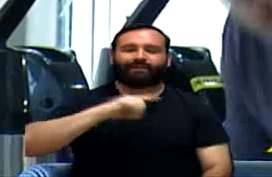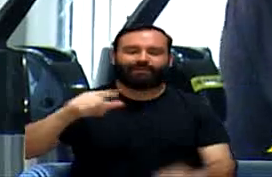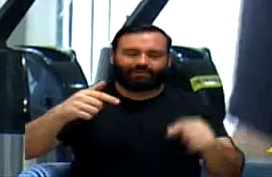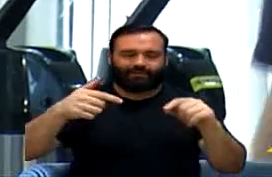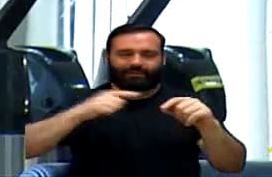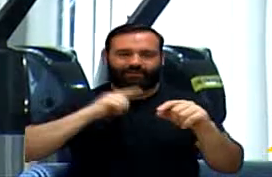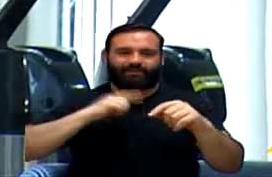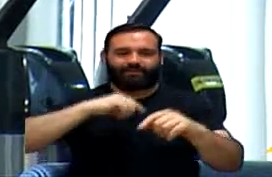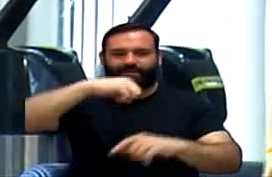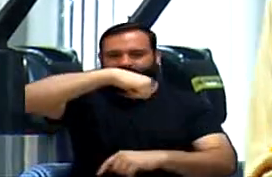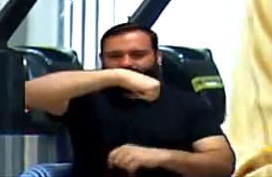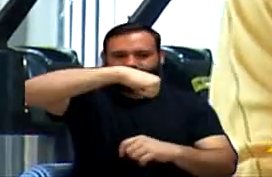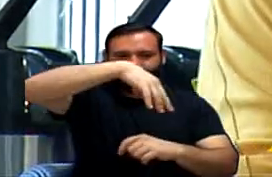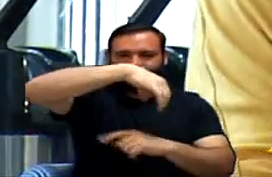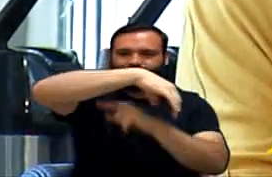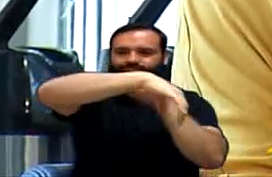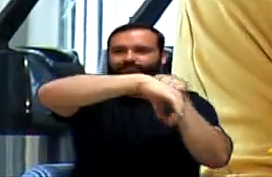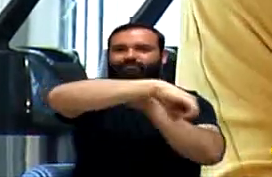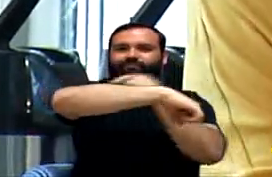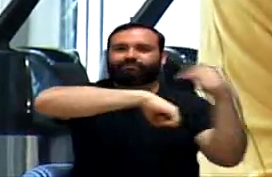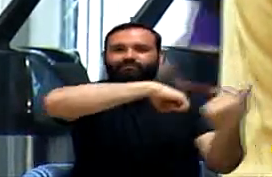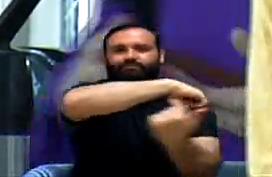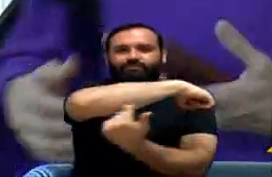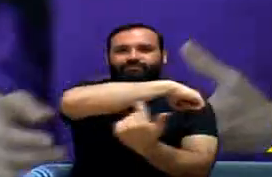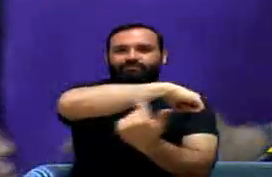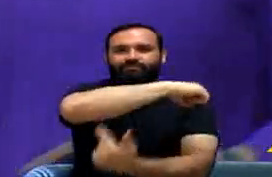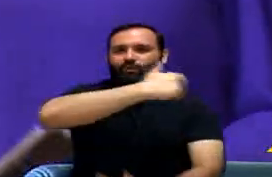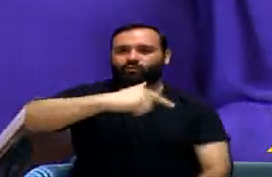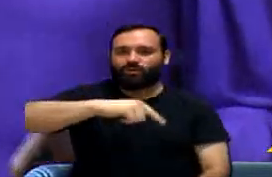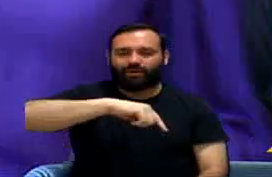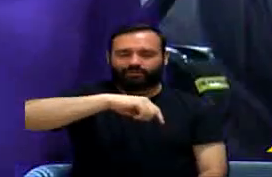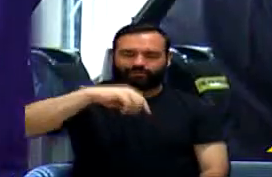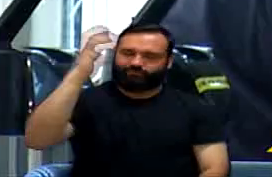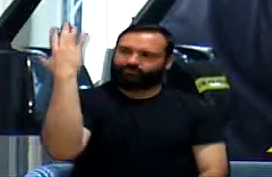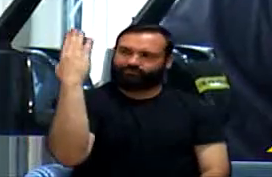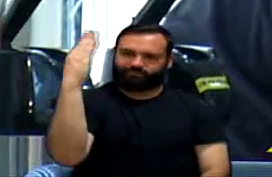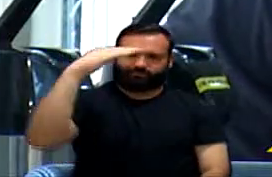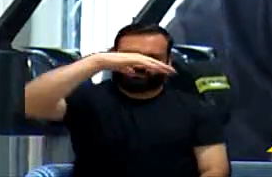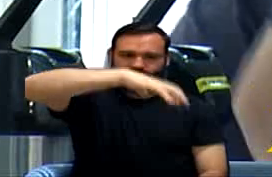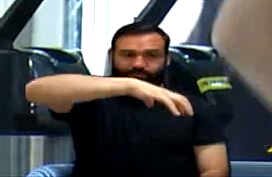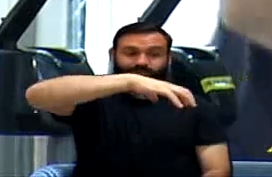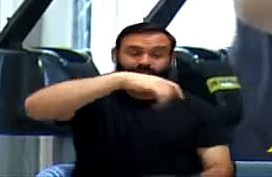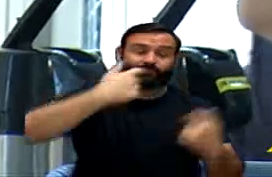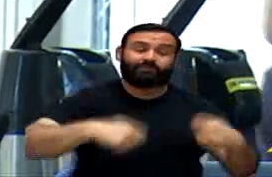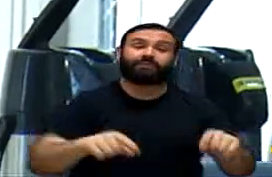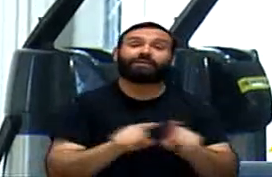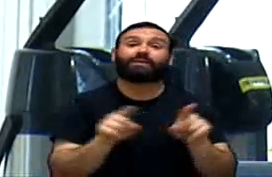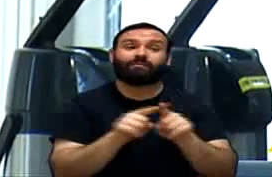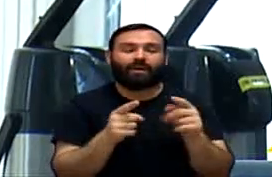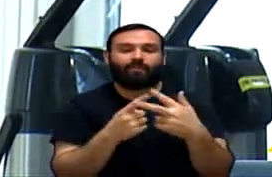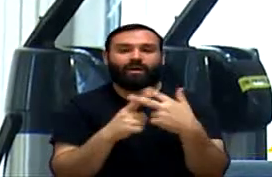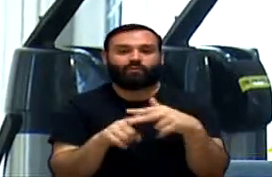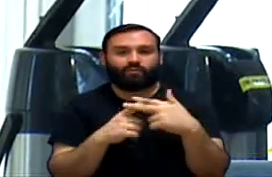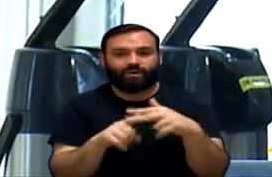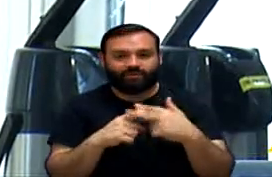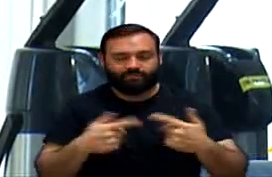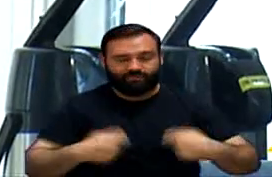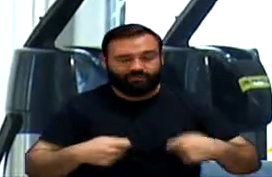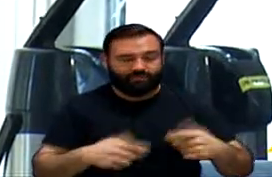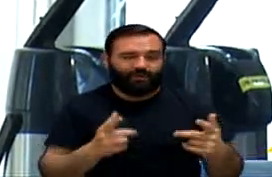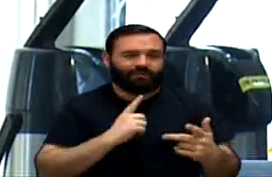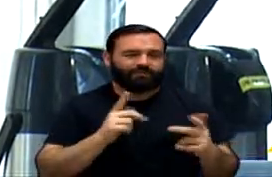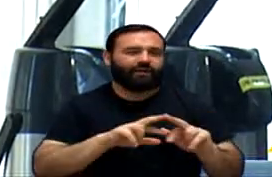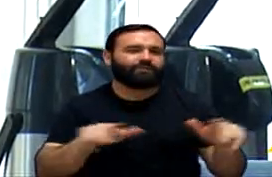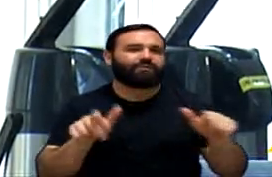a lâmpada que às vezes tem o poste mas não tem ali o braço a Aste né Para Além de colocar é a manutenção nós temos